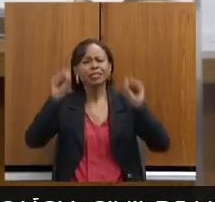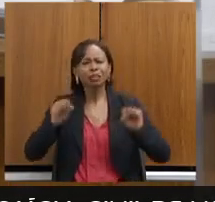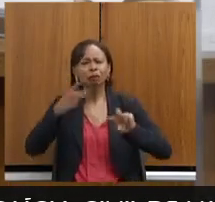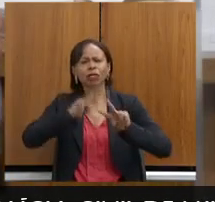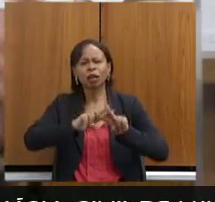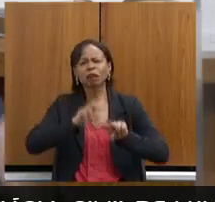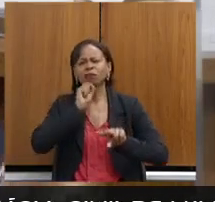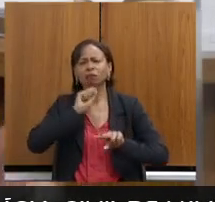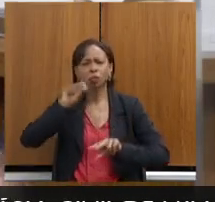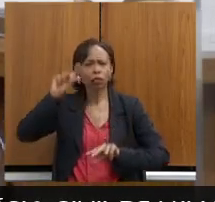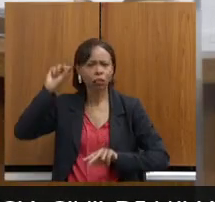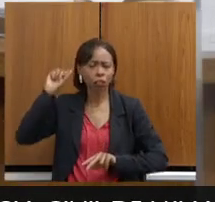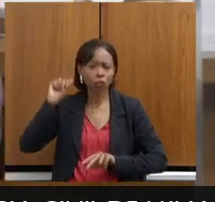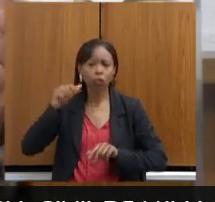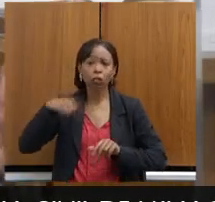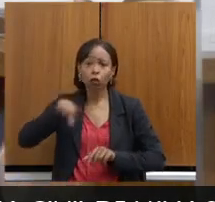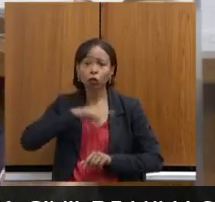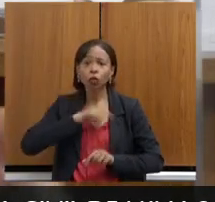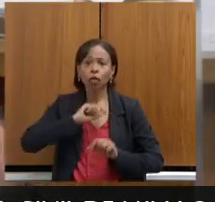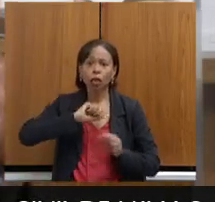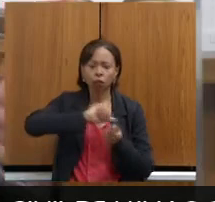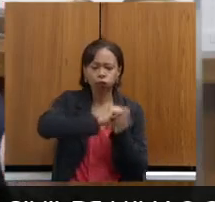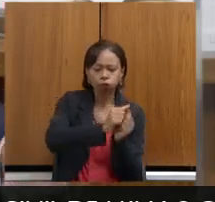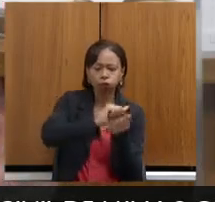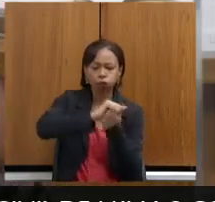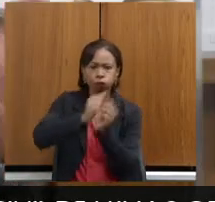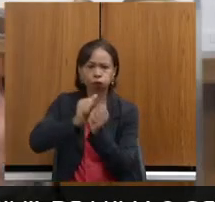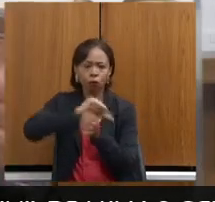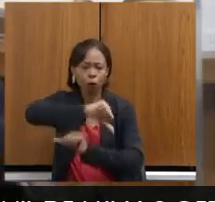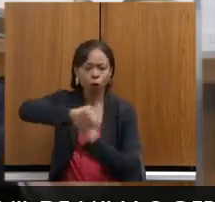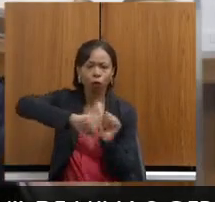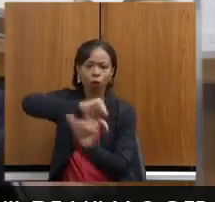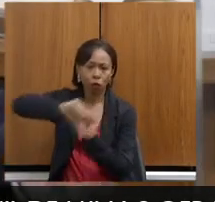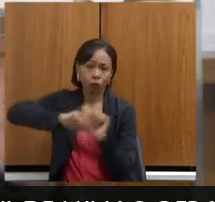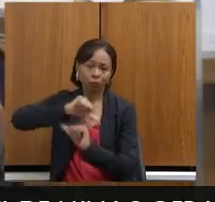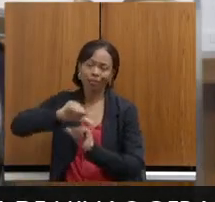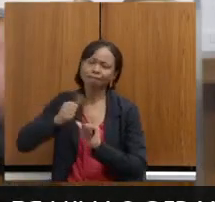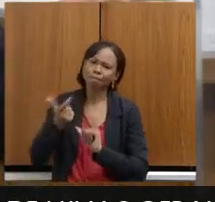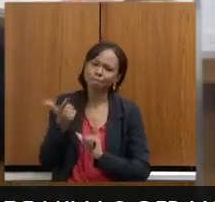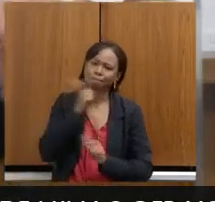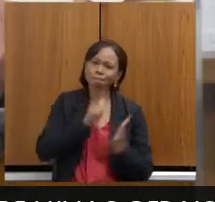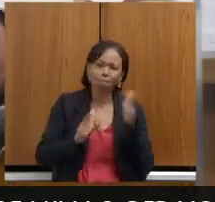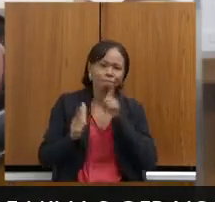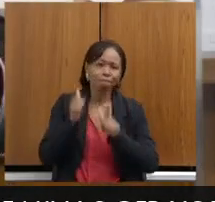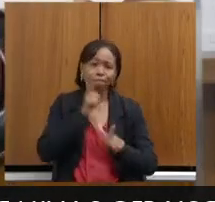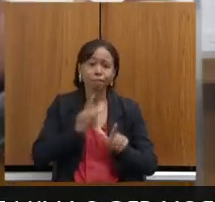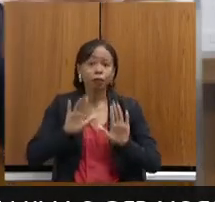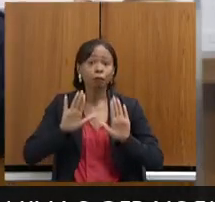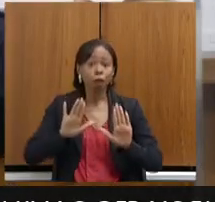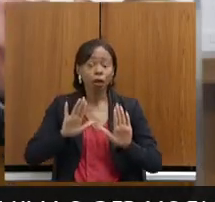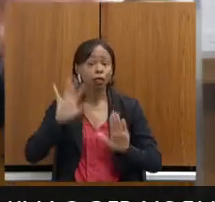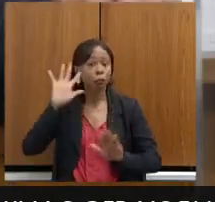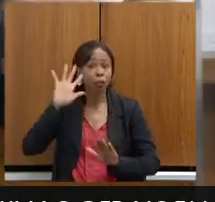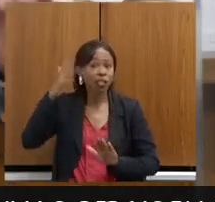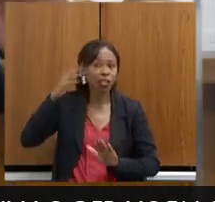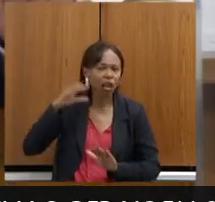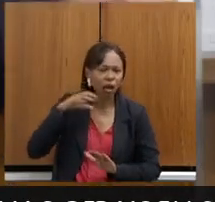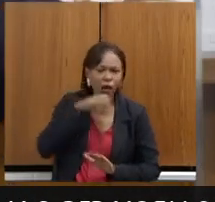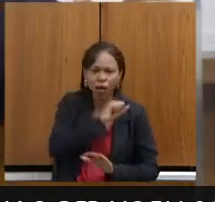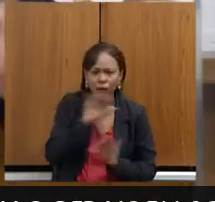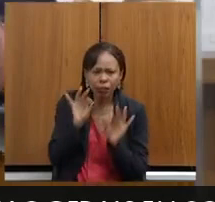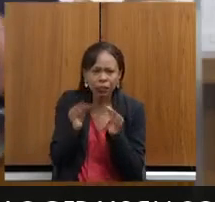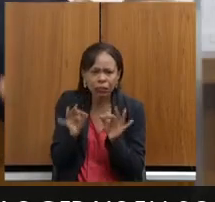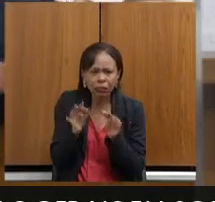Então à medida que a gente vai remodelando sistema prisional essas coisas vão acontecer naturalmente mas isso na providência simples